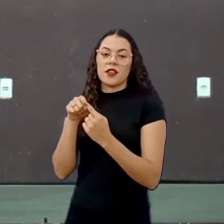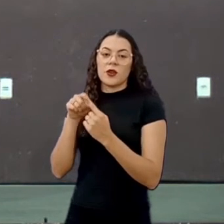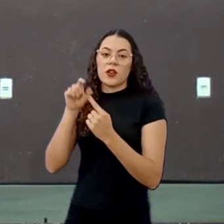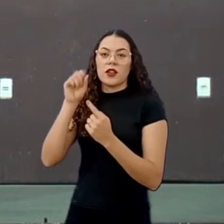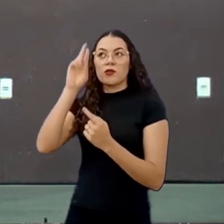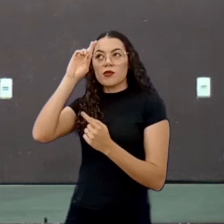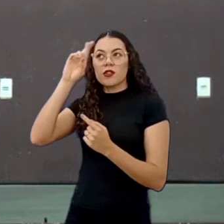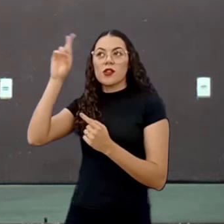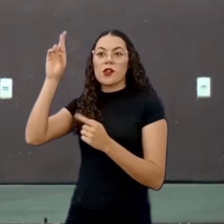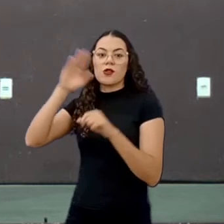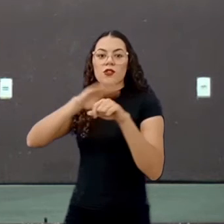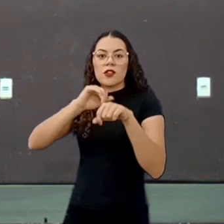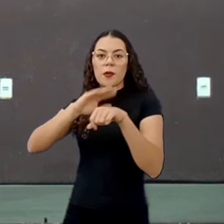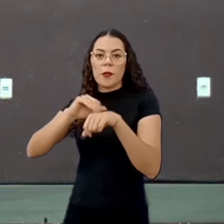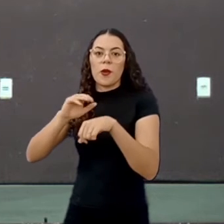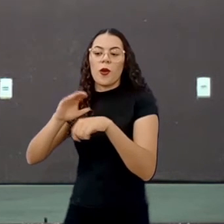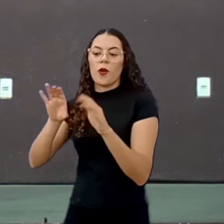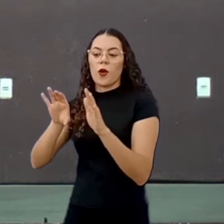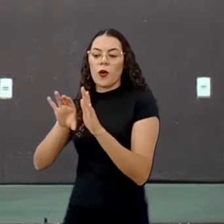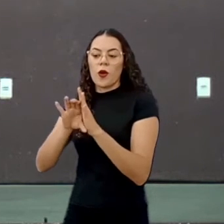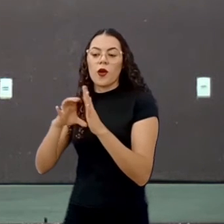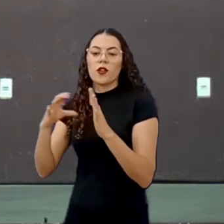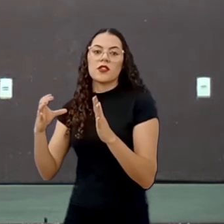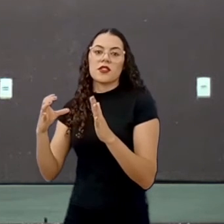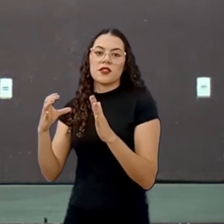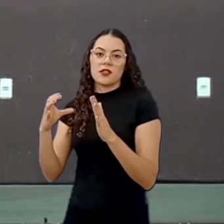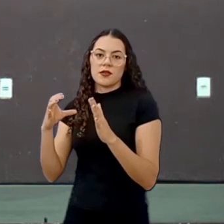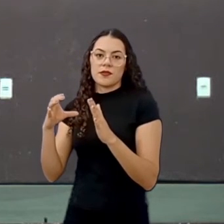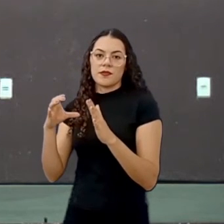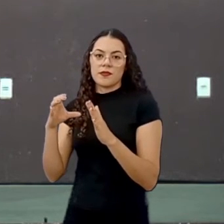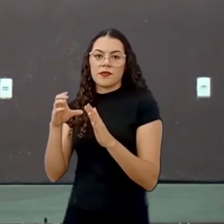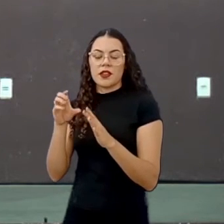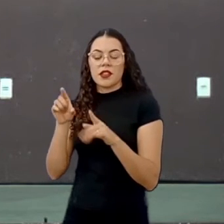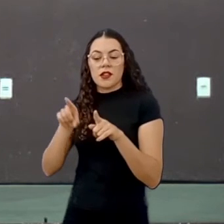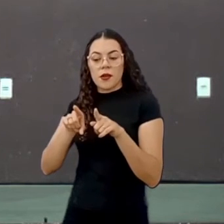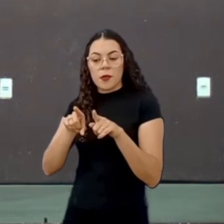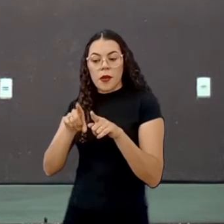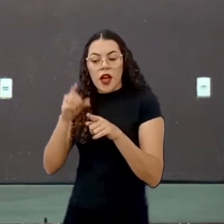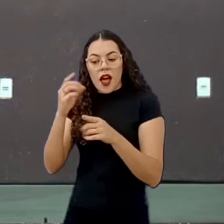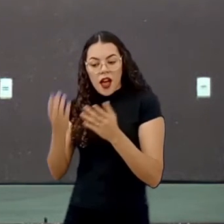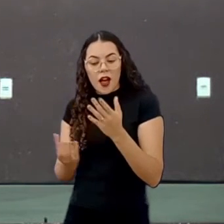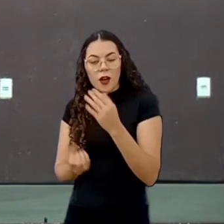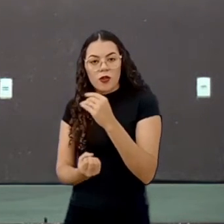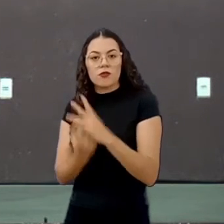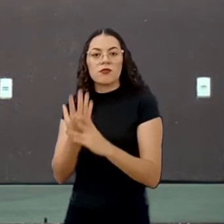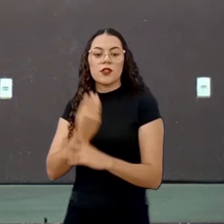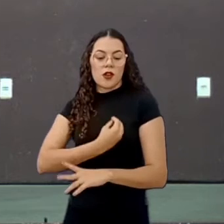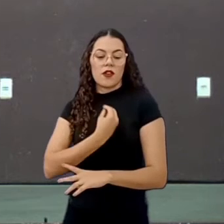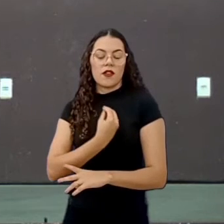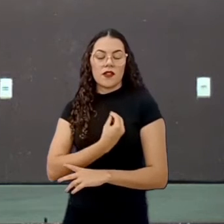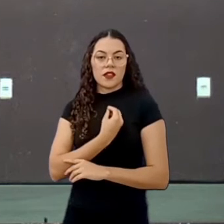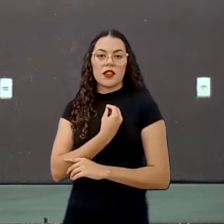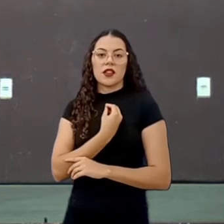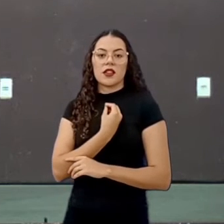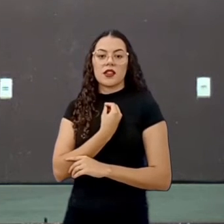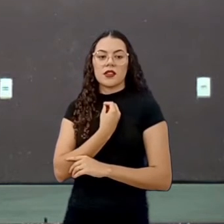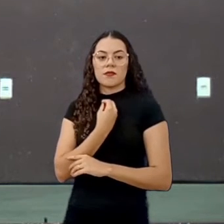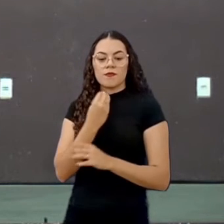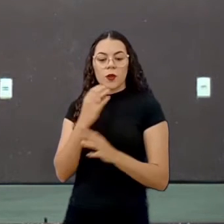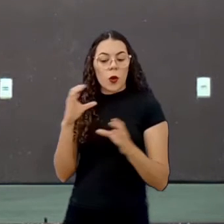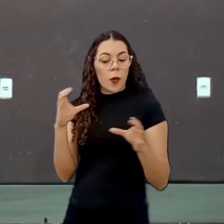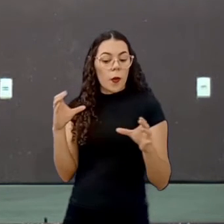Senhor estava chamando os colossenses para fazer. Para que assim eles tivessem uma vida do seu